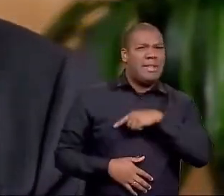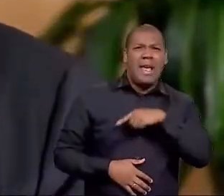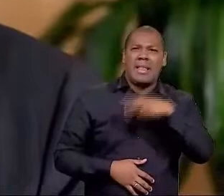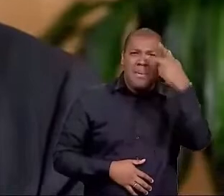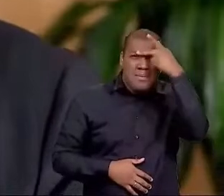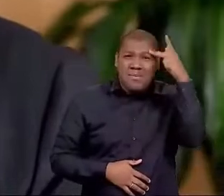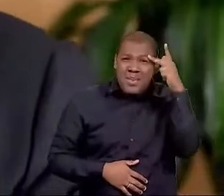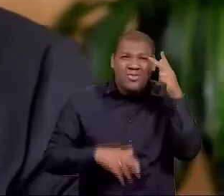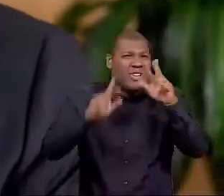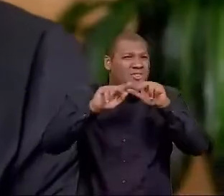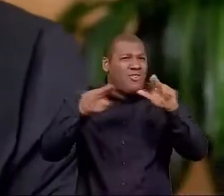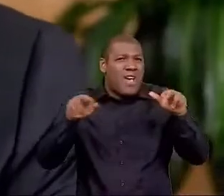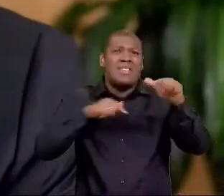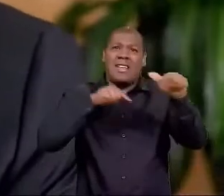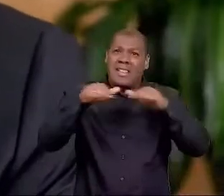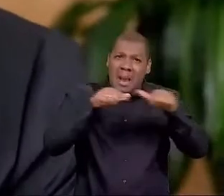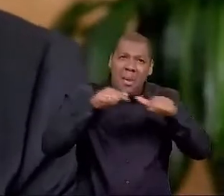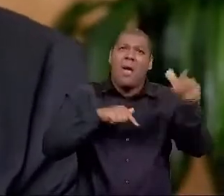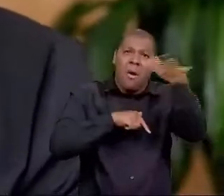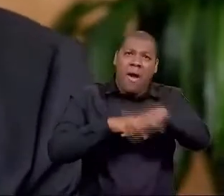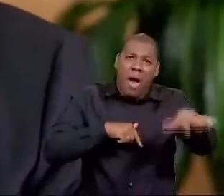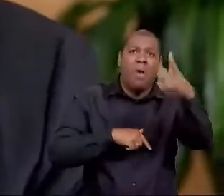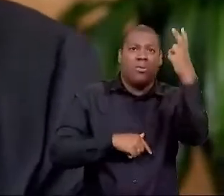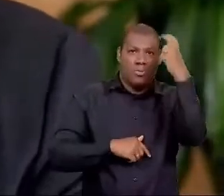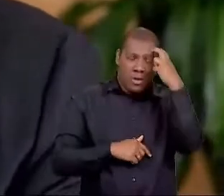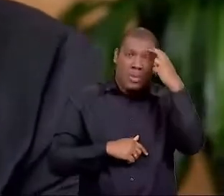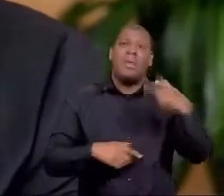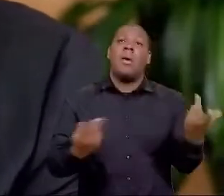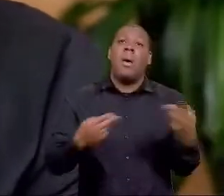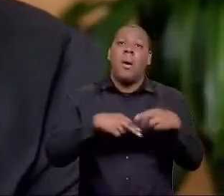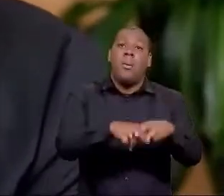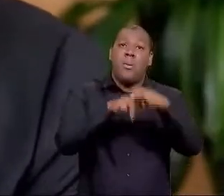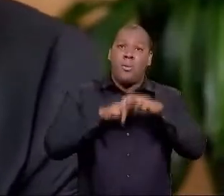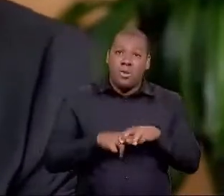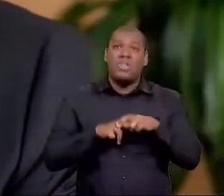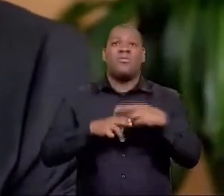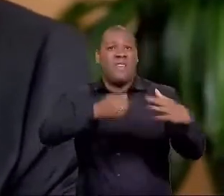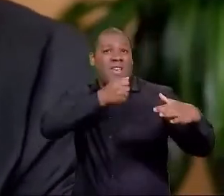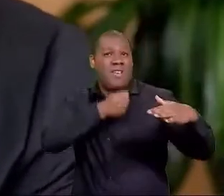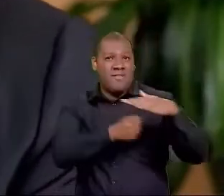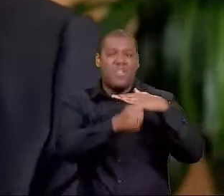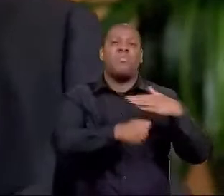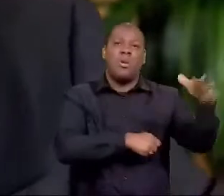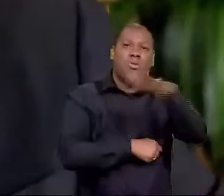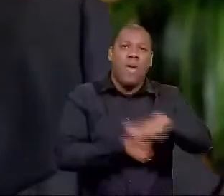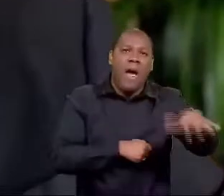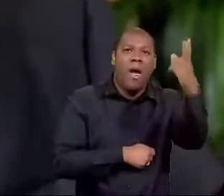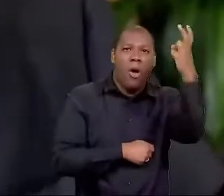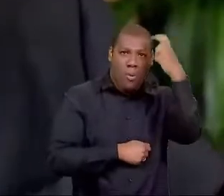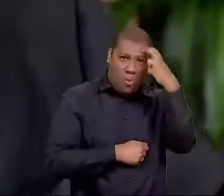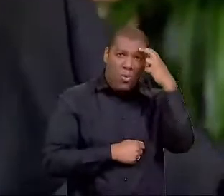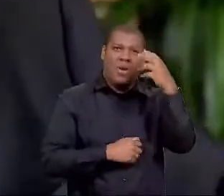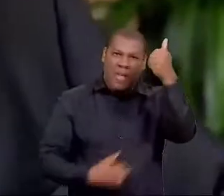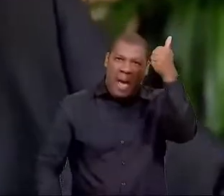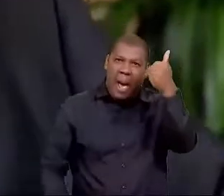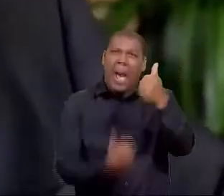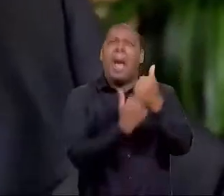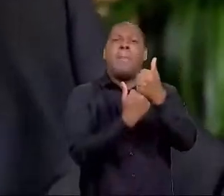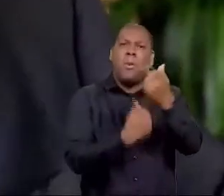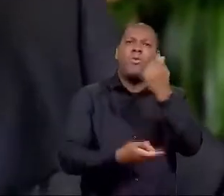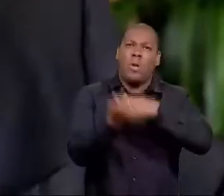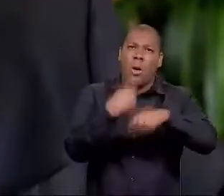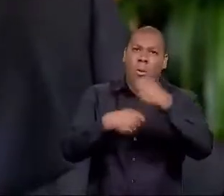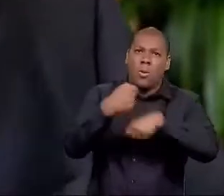a atividade cultural é uma atividade muito forte economicamente. Quem fala que quando o governo coloca dinheiro